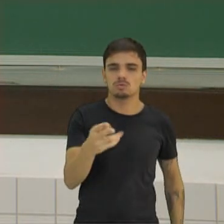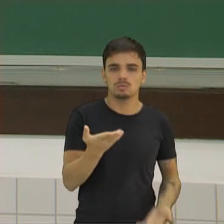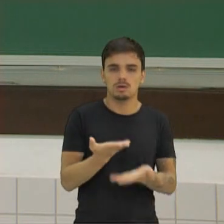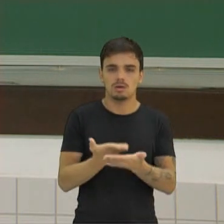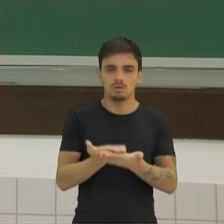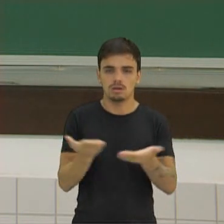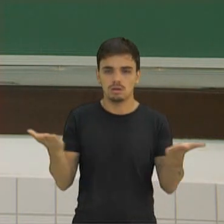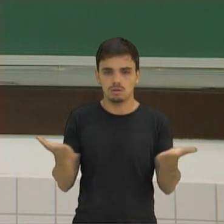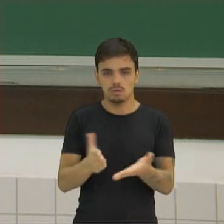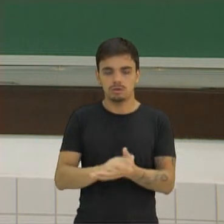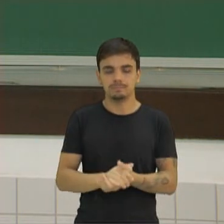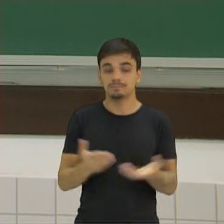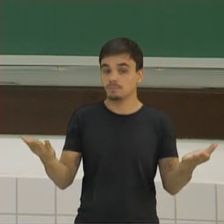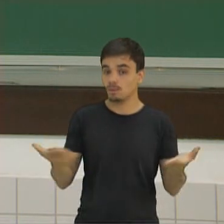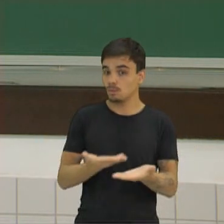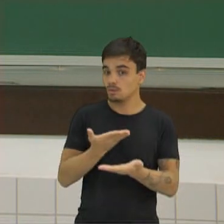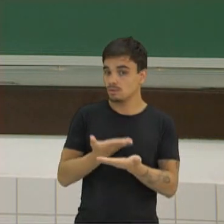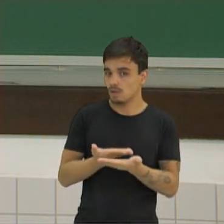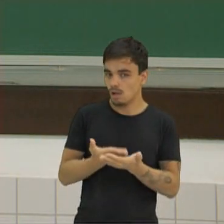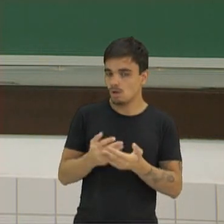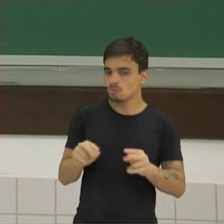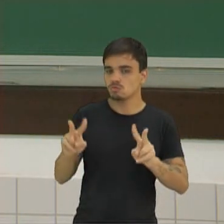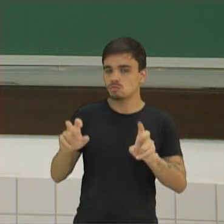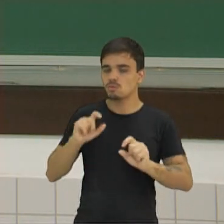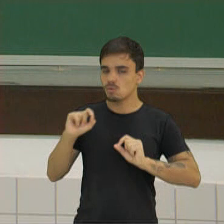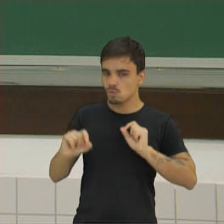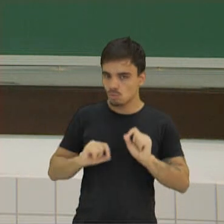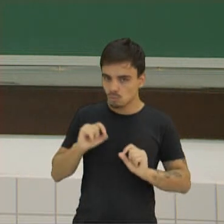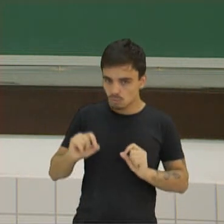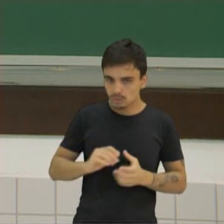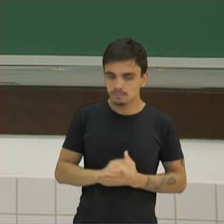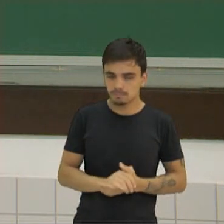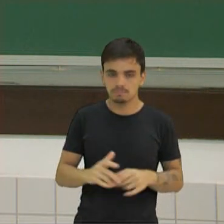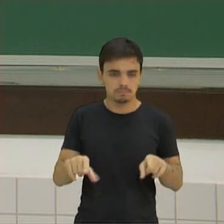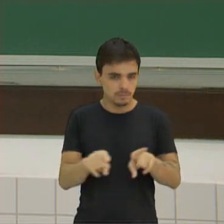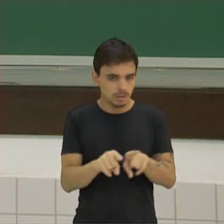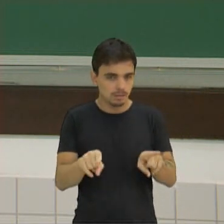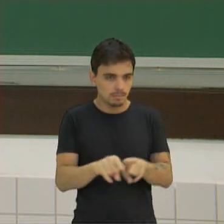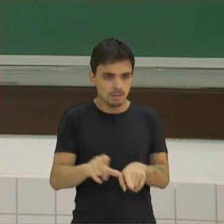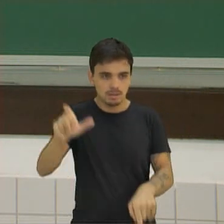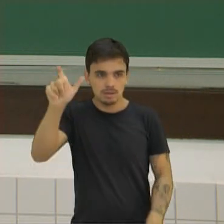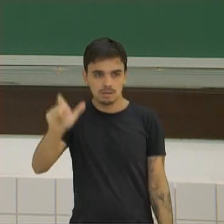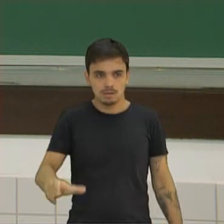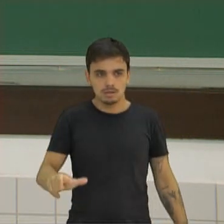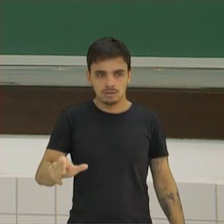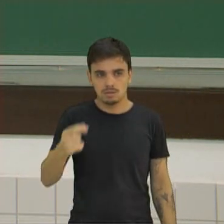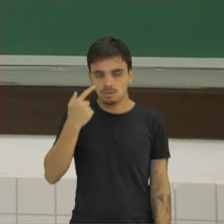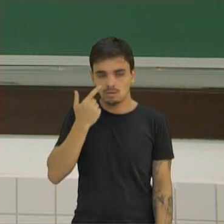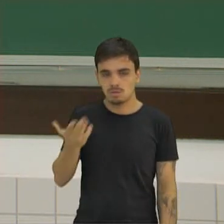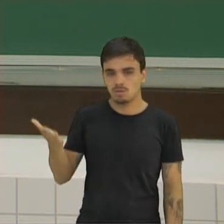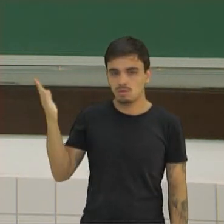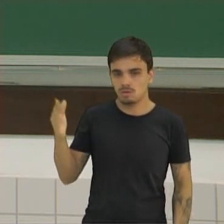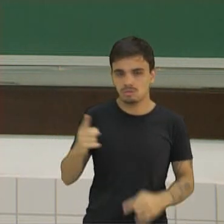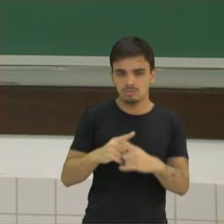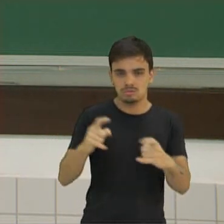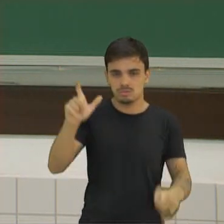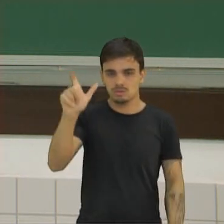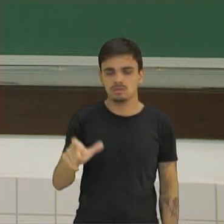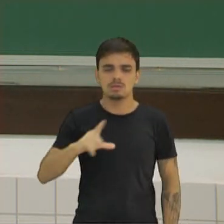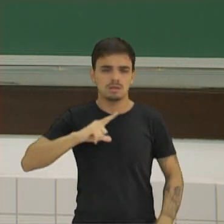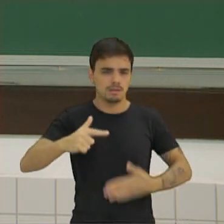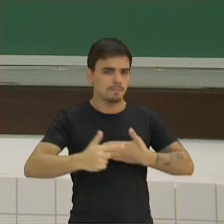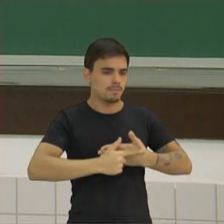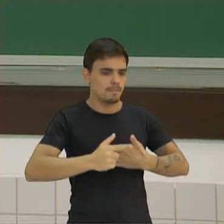lá então para nossa aula a minha aula de hoje ela traz também um cientista que fez um papel fundamental